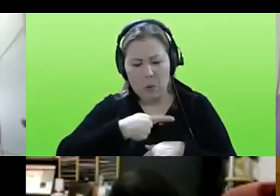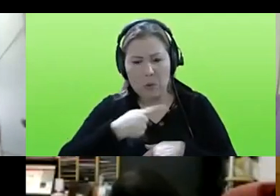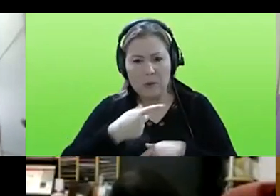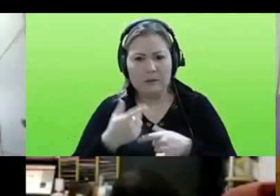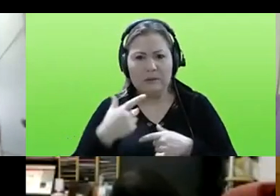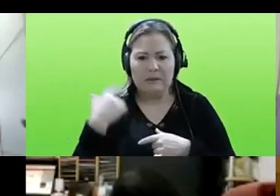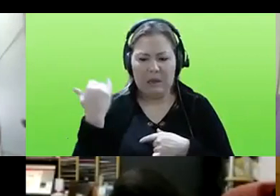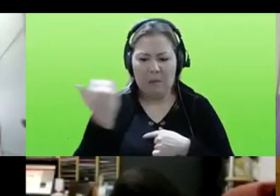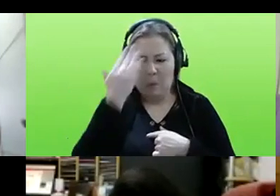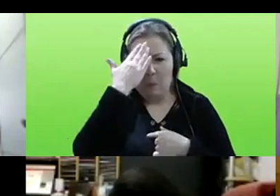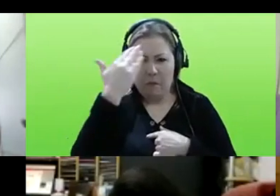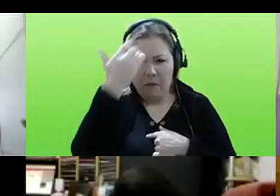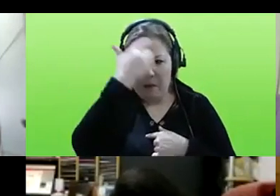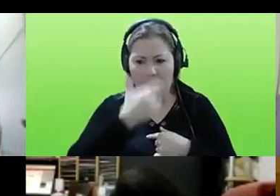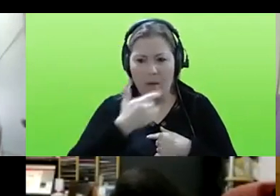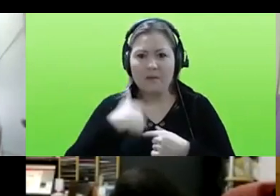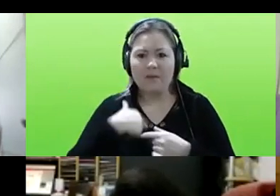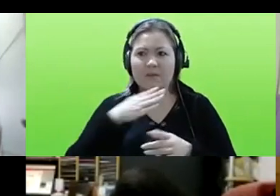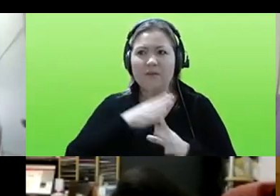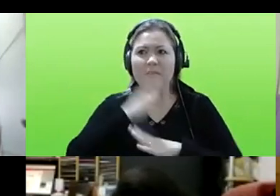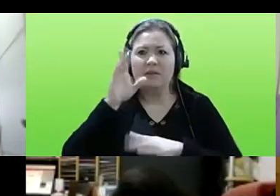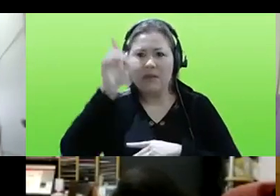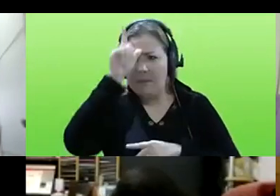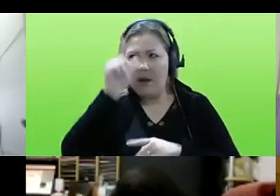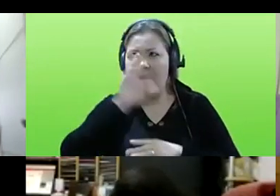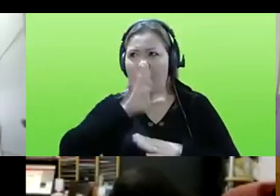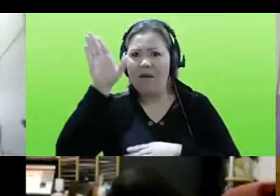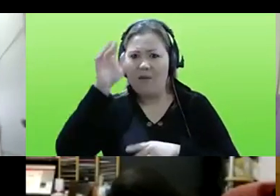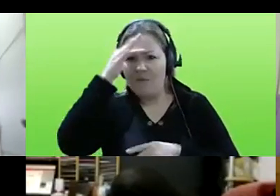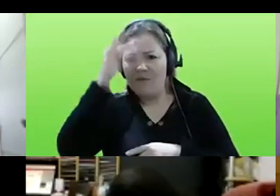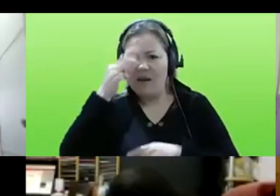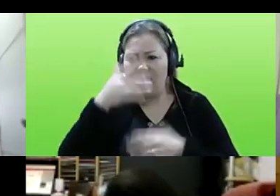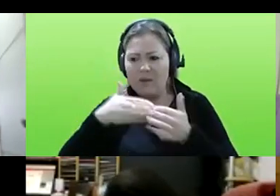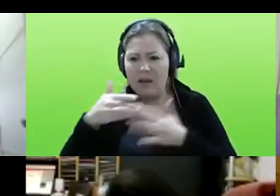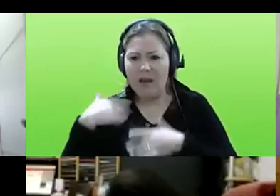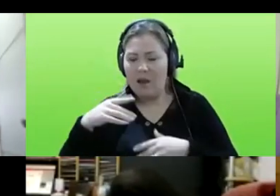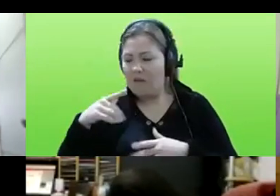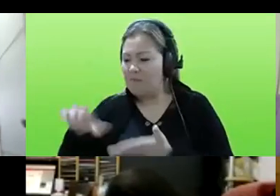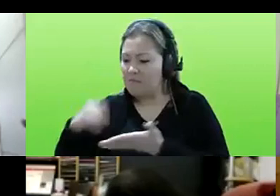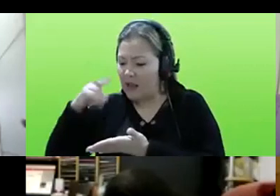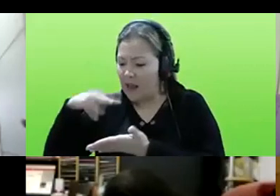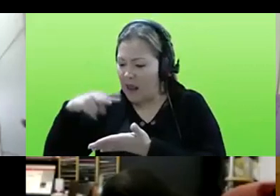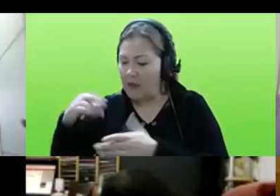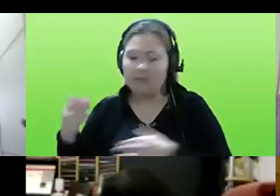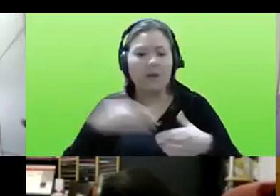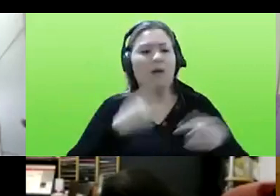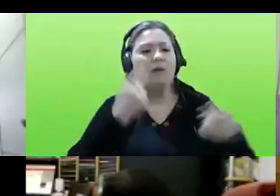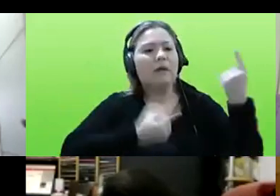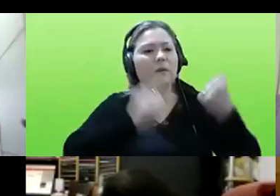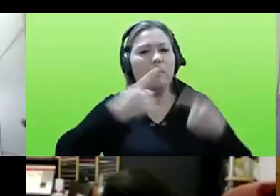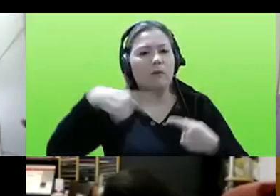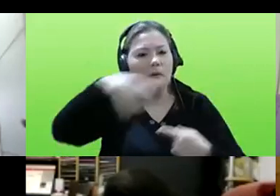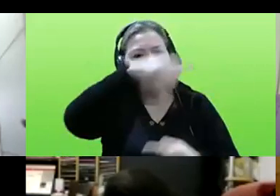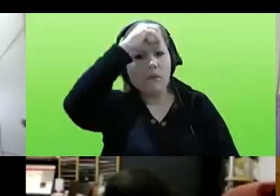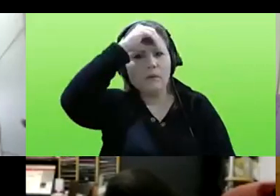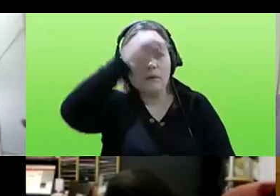importantes, famosos, que faziam isso. Infelizmente, era uma atitude muito bizarra, exatamente o contrário do que a gente está defendendo aqui,